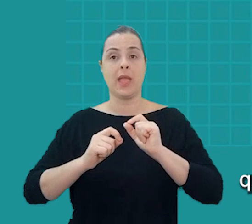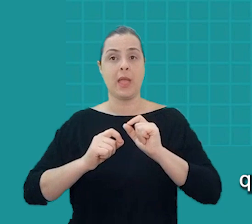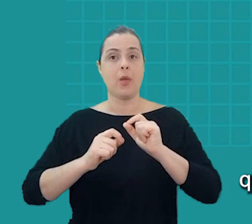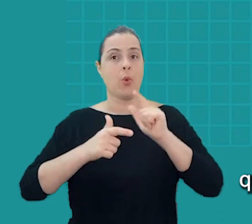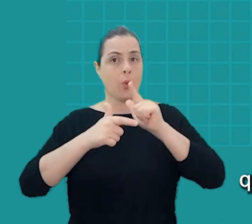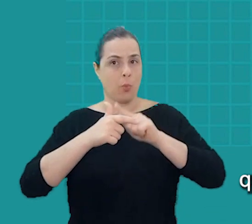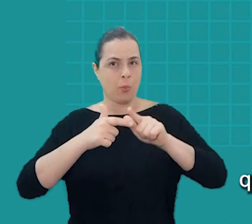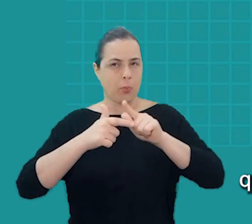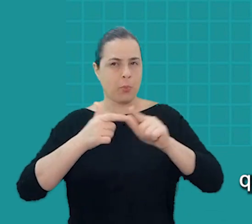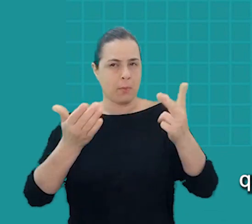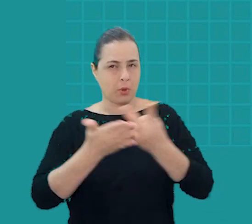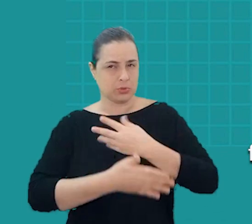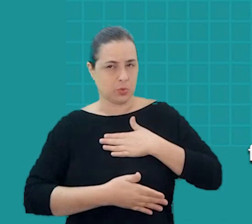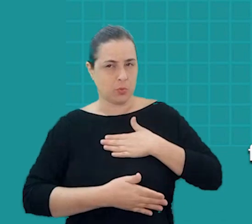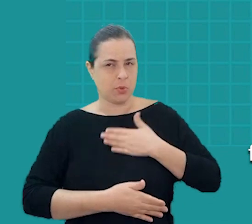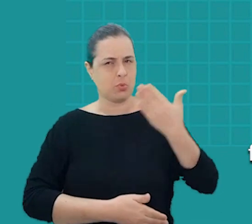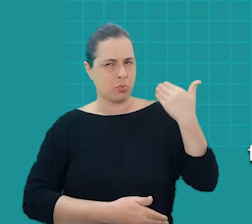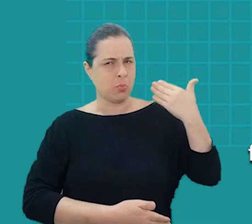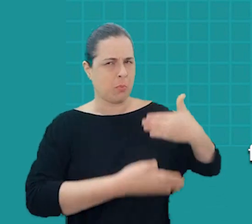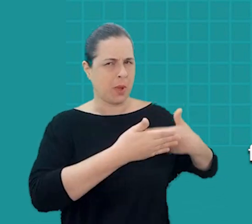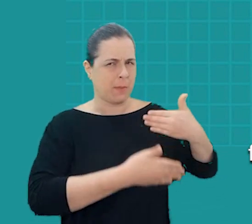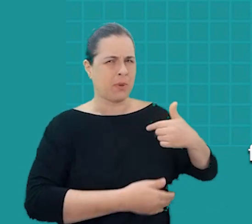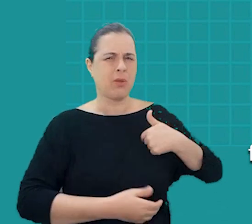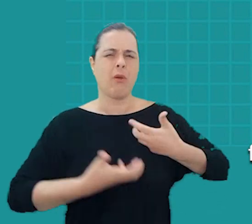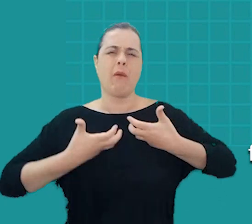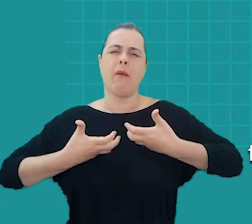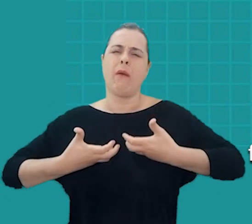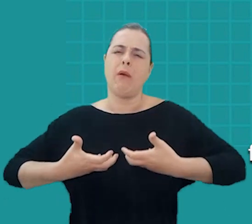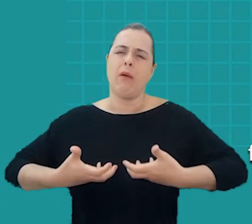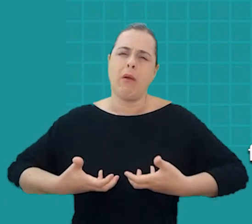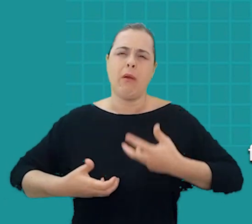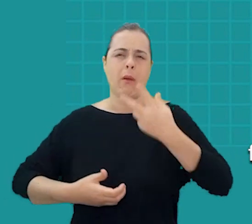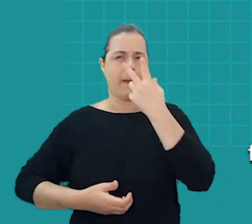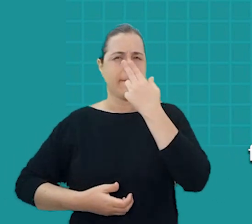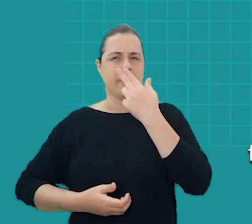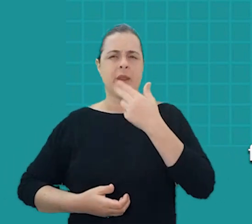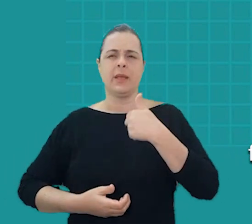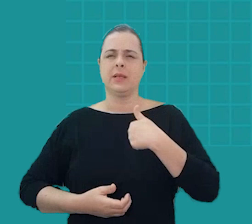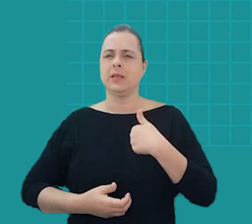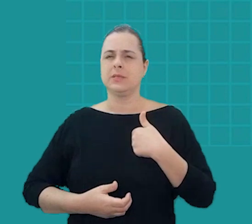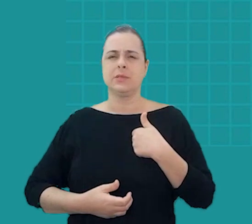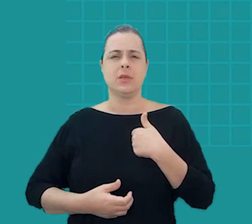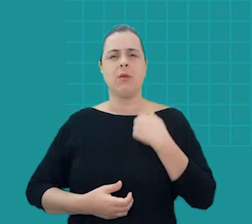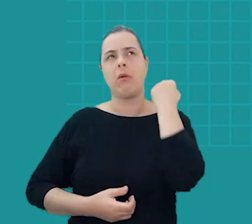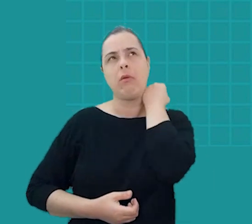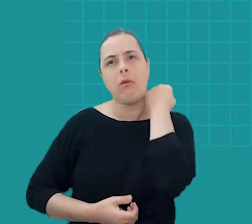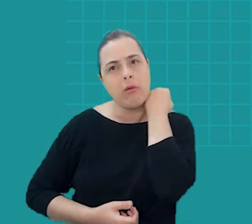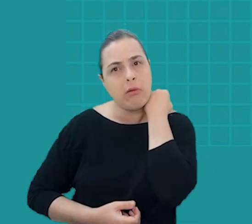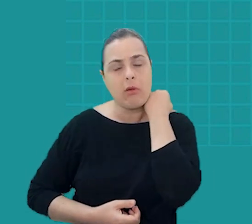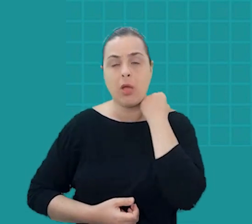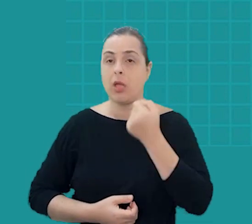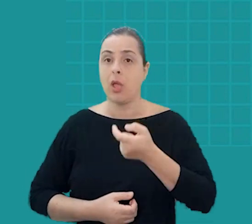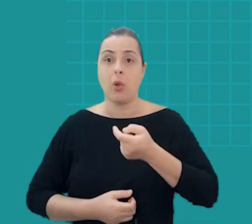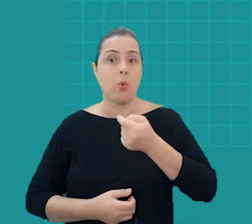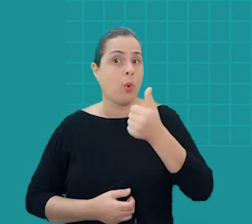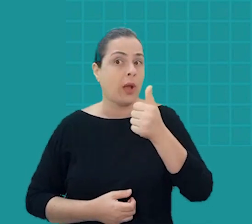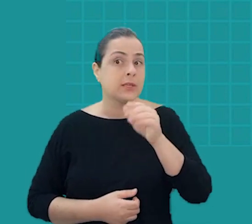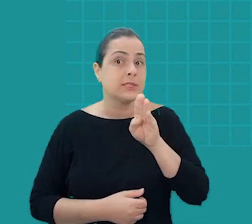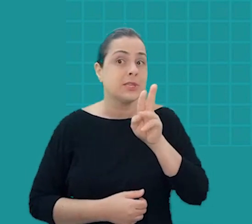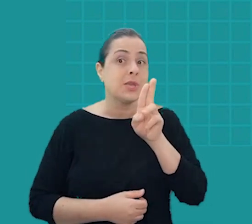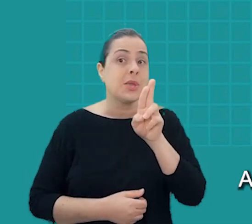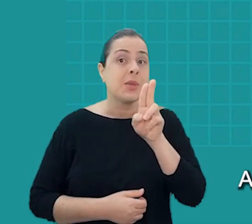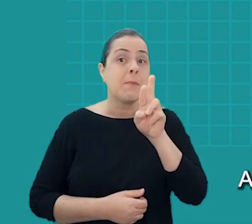época muito cansado. Falei, nossa, parece que eu estou quase num princípio de exaustão, quase indo para um burnout. Tá? Falei, o que